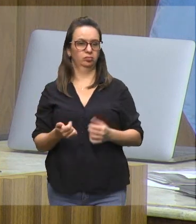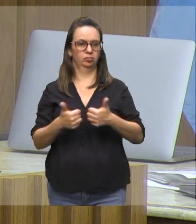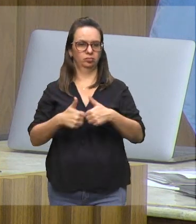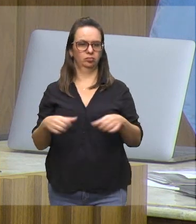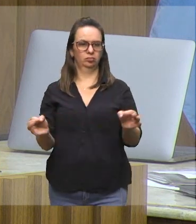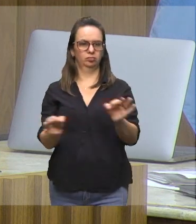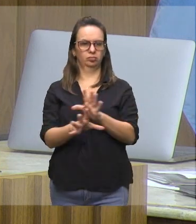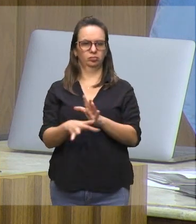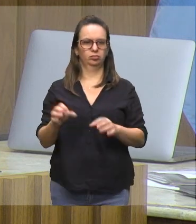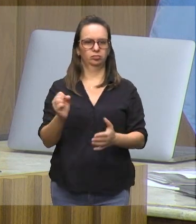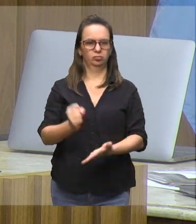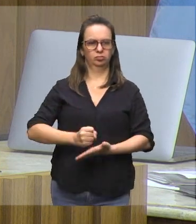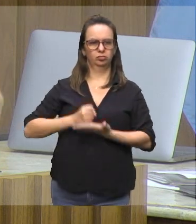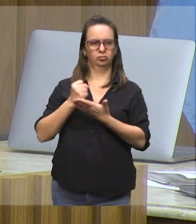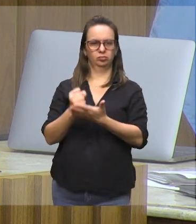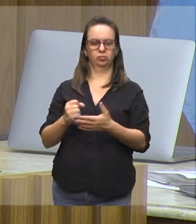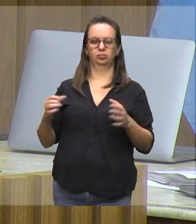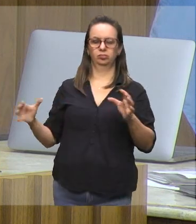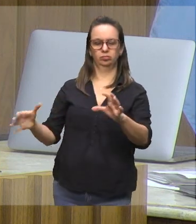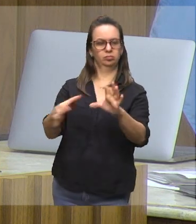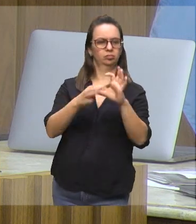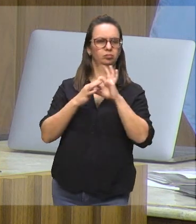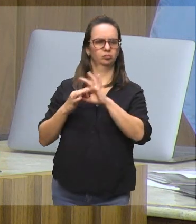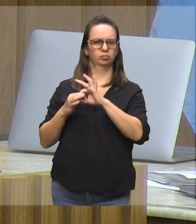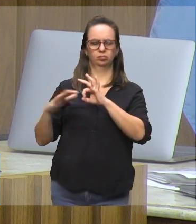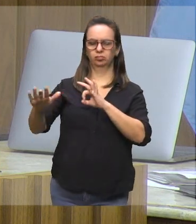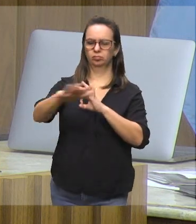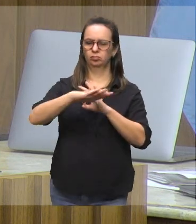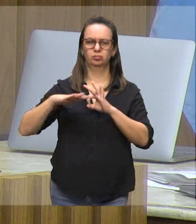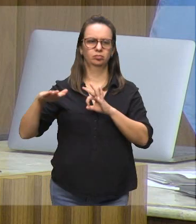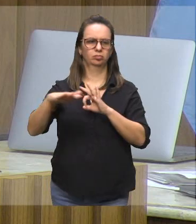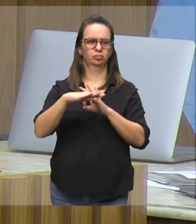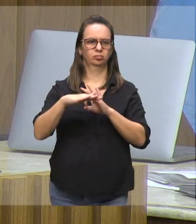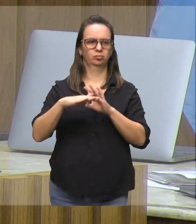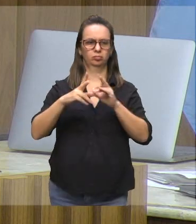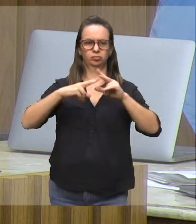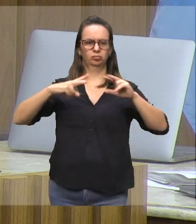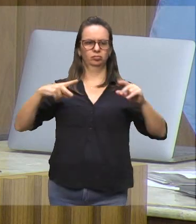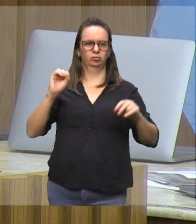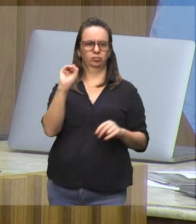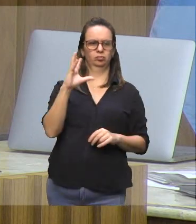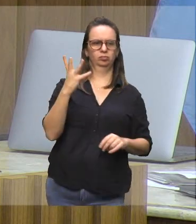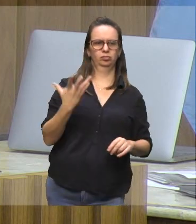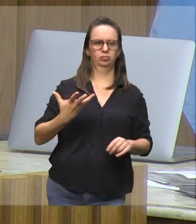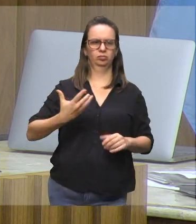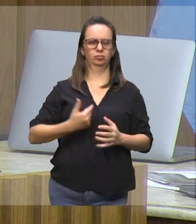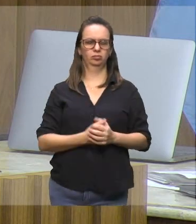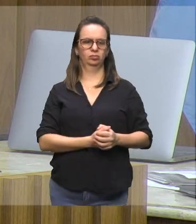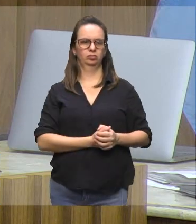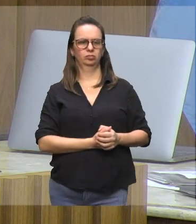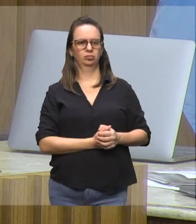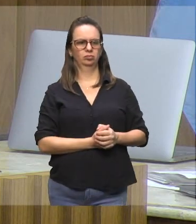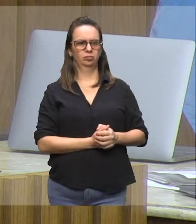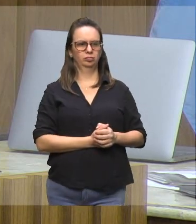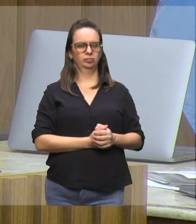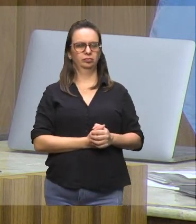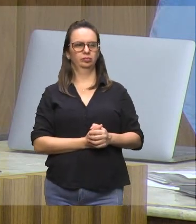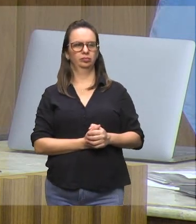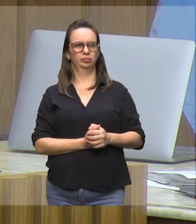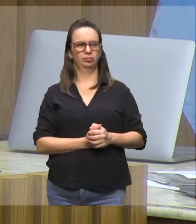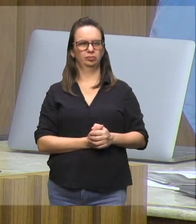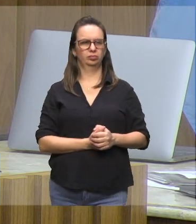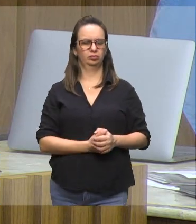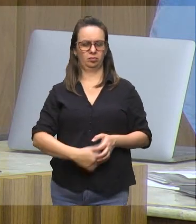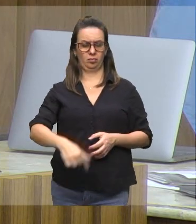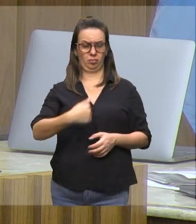Quando todo mundo se junta, quando todo mundo se une, as coisas acontecem, senhor Nivaldo. E eu